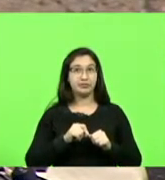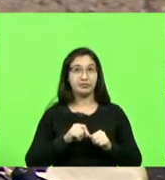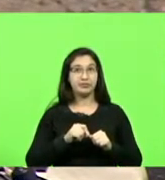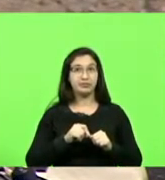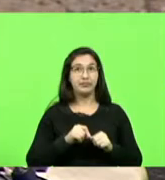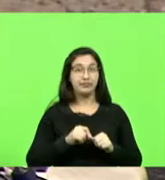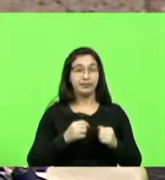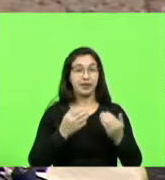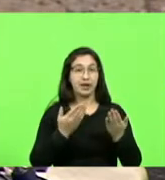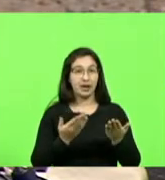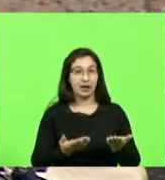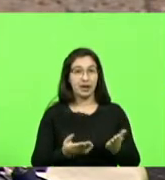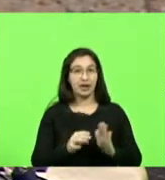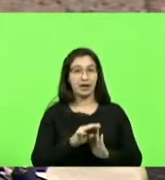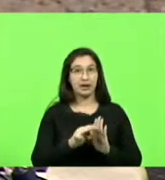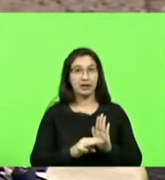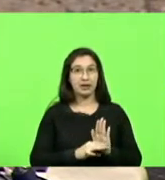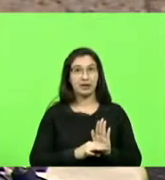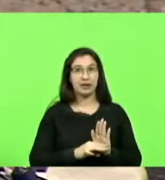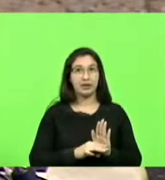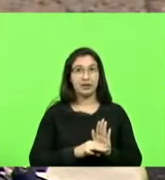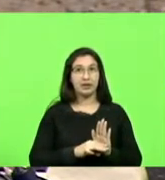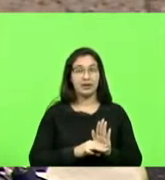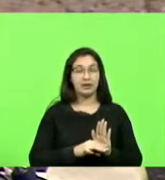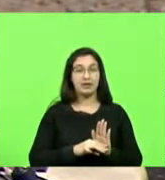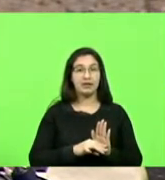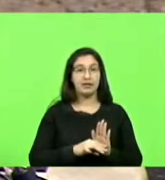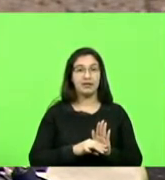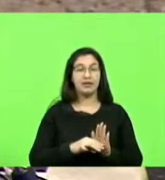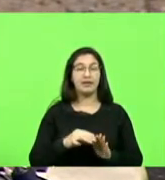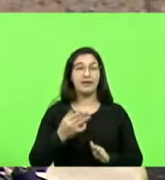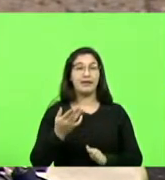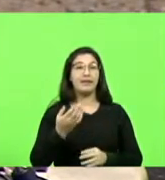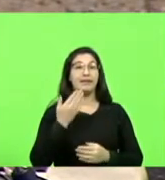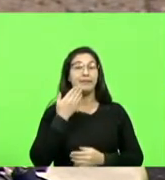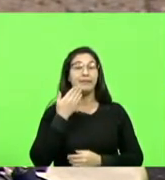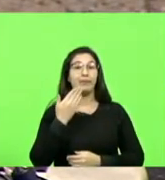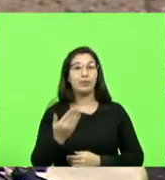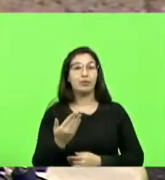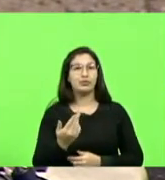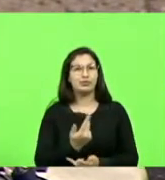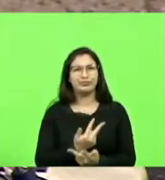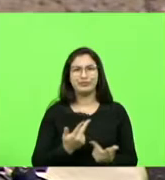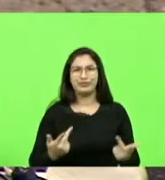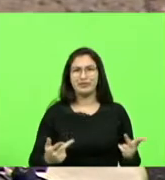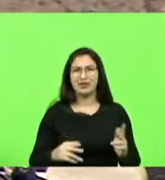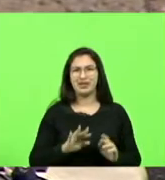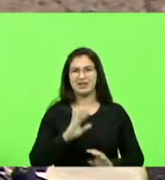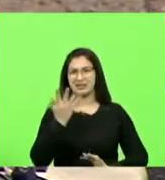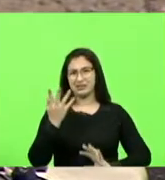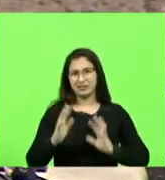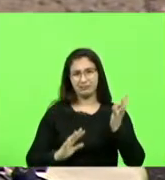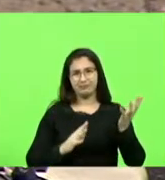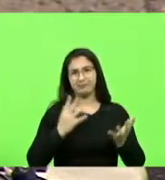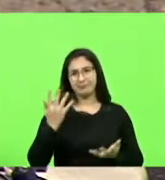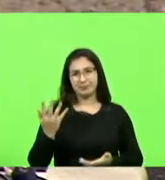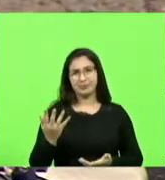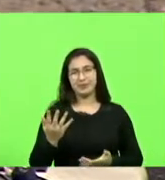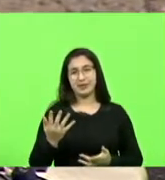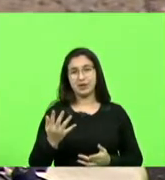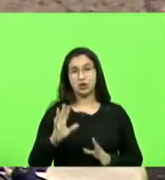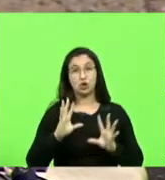pela matéria na SC em Pauta, que ele pautou aqui diversas situações que estão acontecendo. Todas essas eu